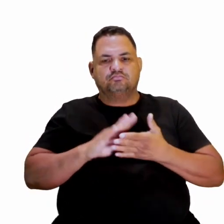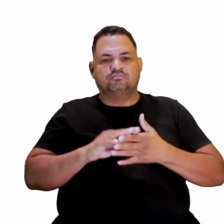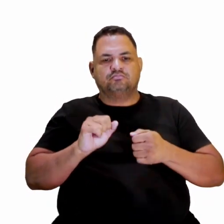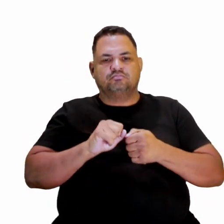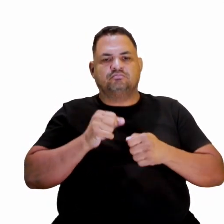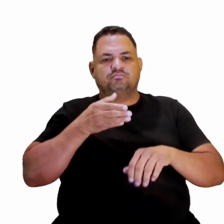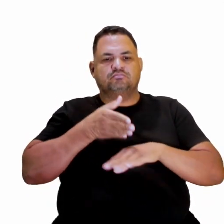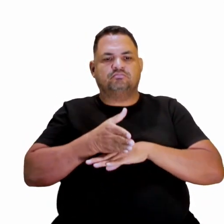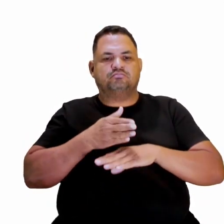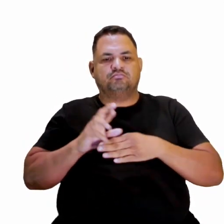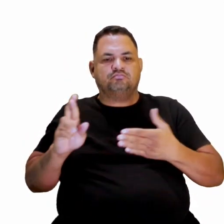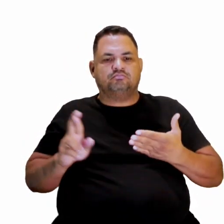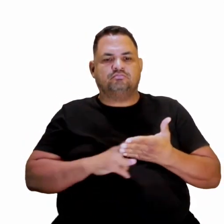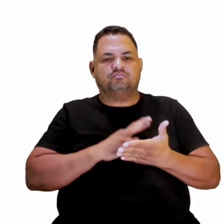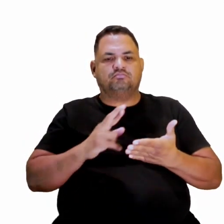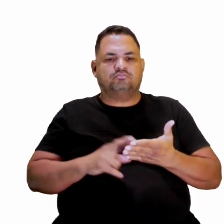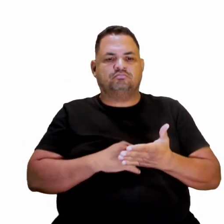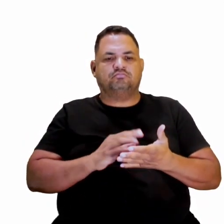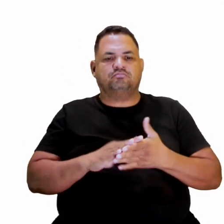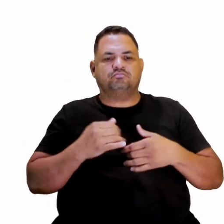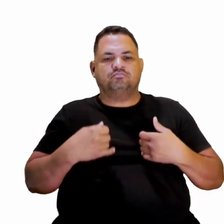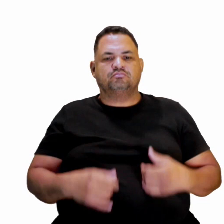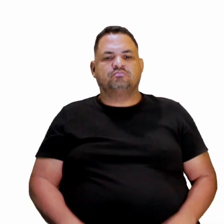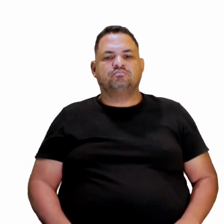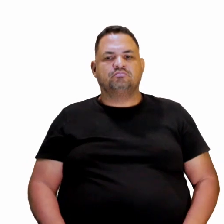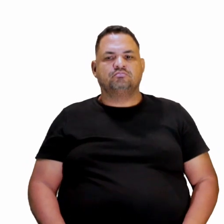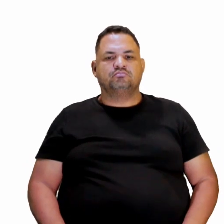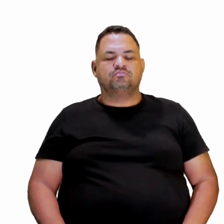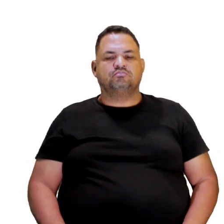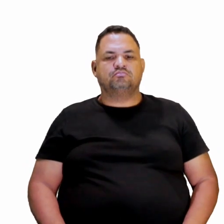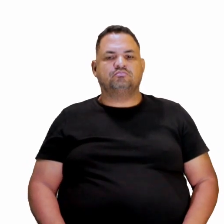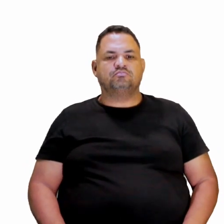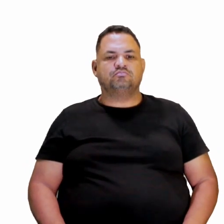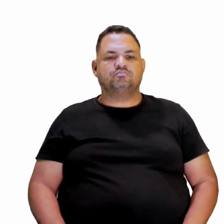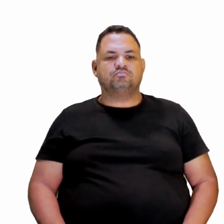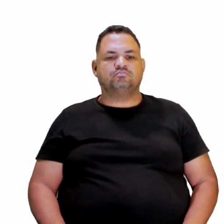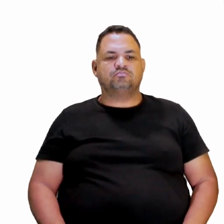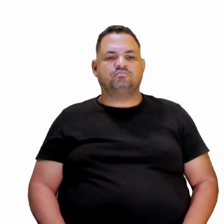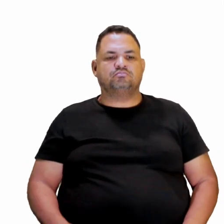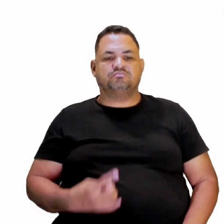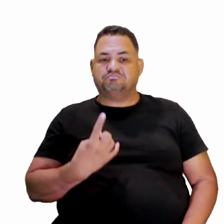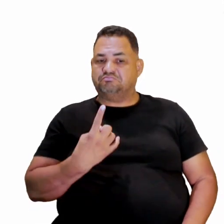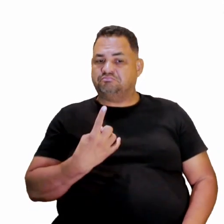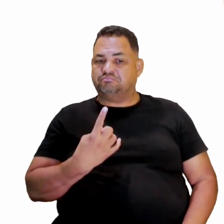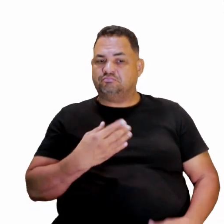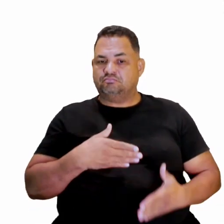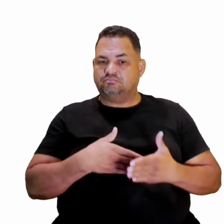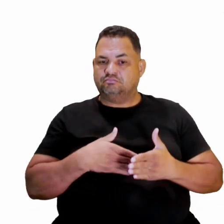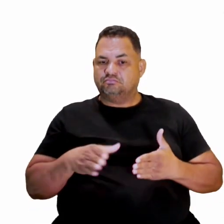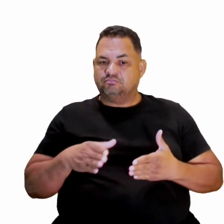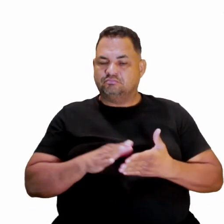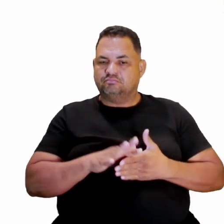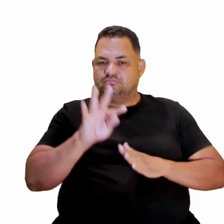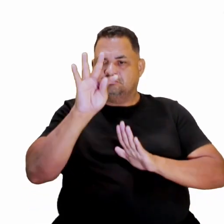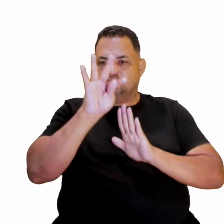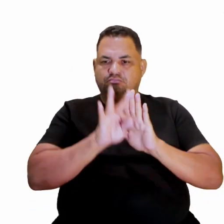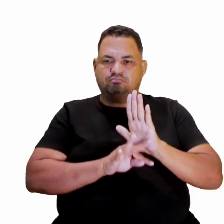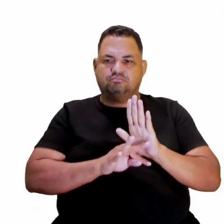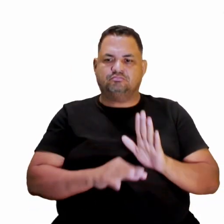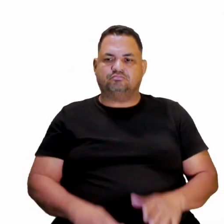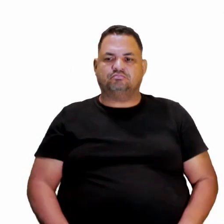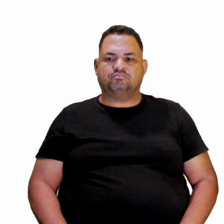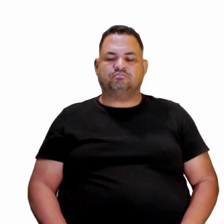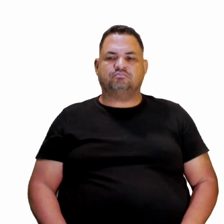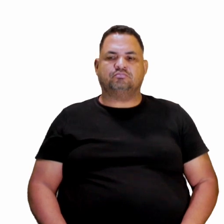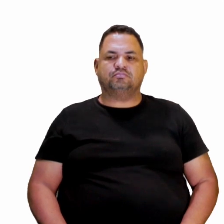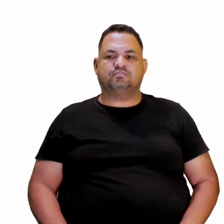para participar da revista acadêmica? Sim, é necessário, estava lá no texto. A única coisa que não estava lá no texto, que não